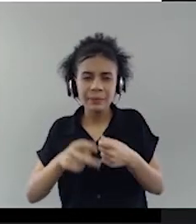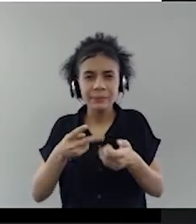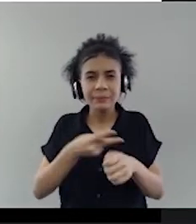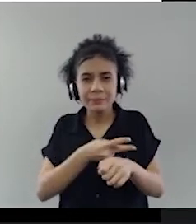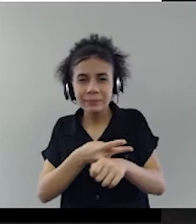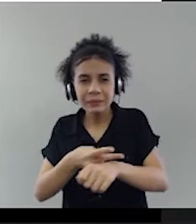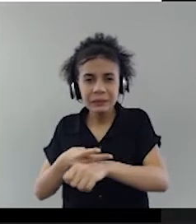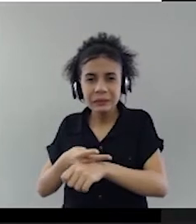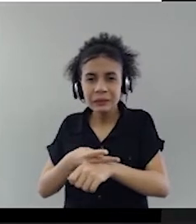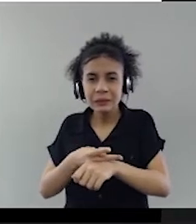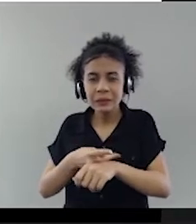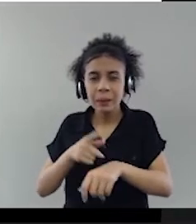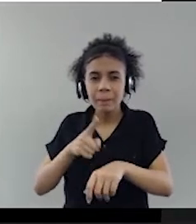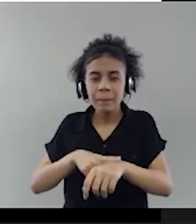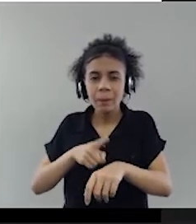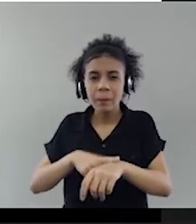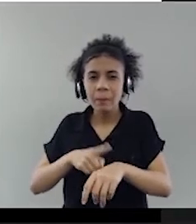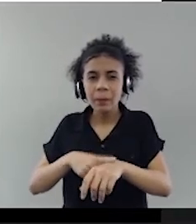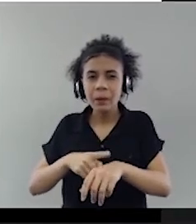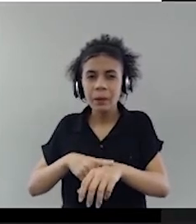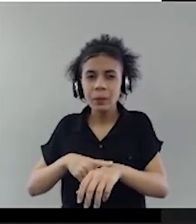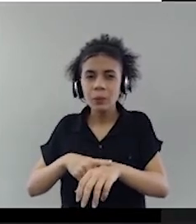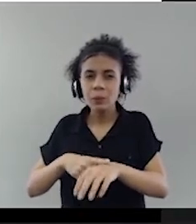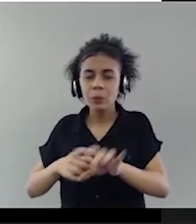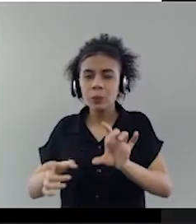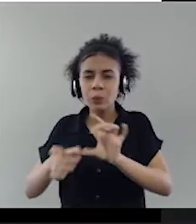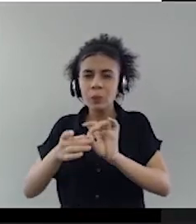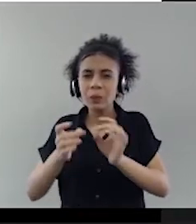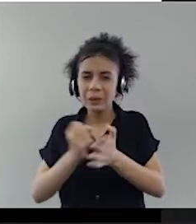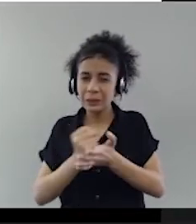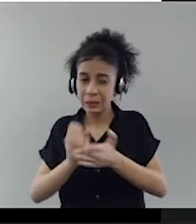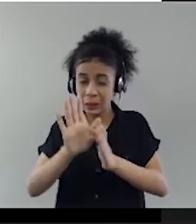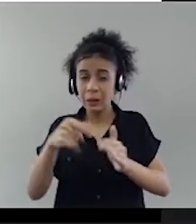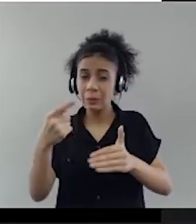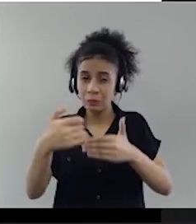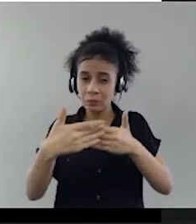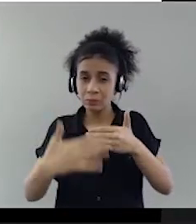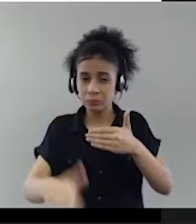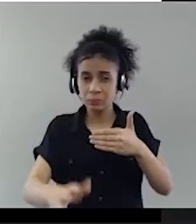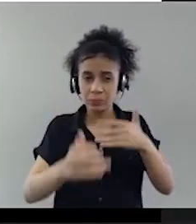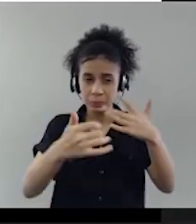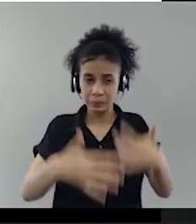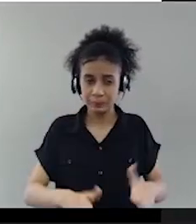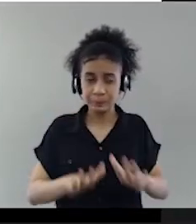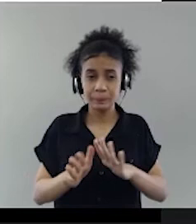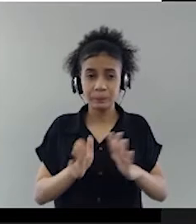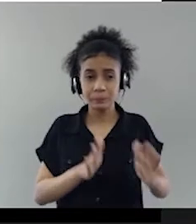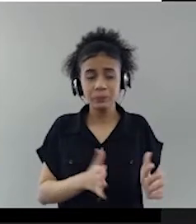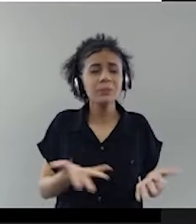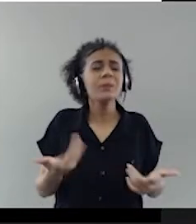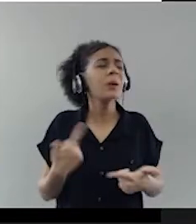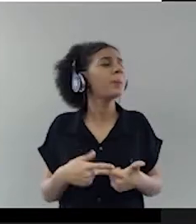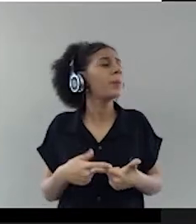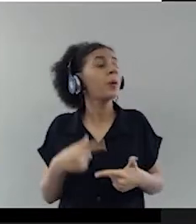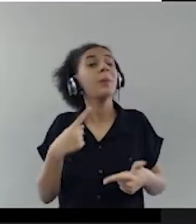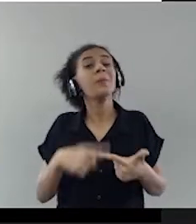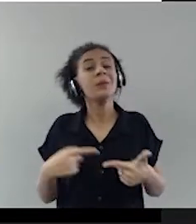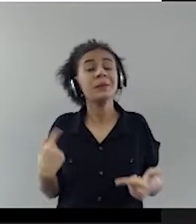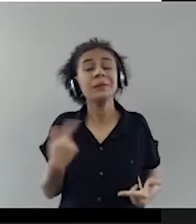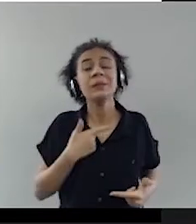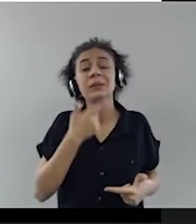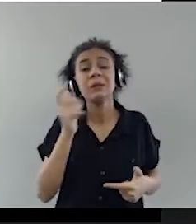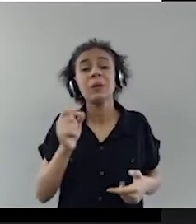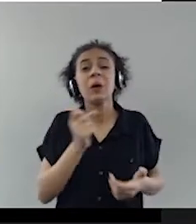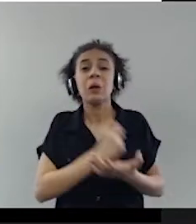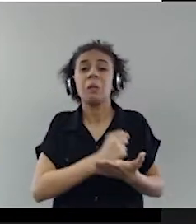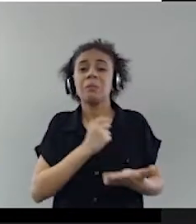buscando um momento T0 do pacto desses contratos. Eu vou falar mais sobre isso à frente. E por que isso? Porque estamos tratando de